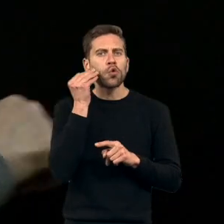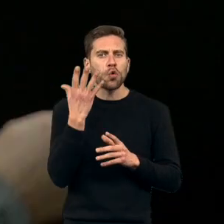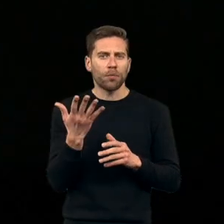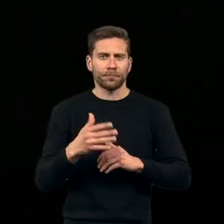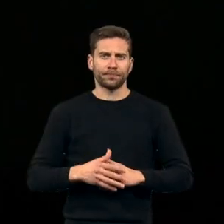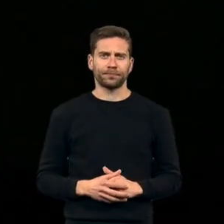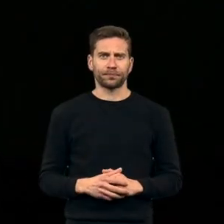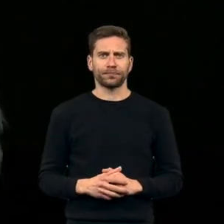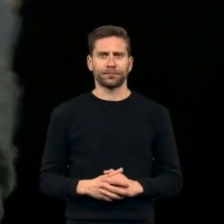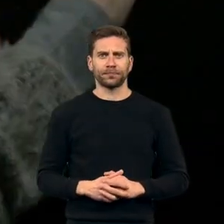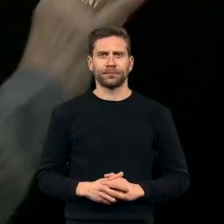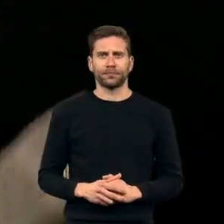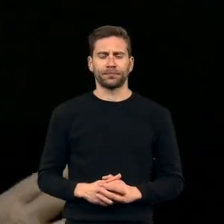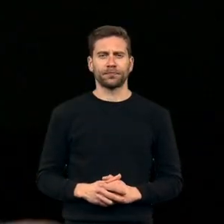ali